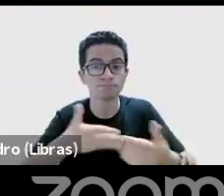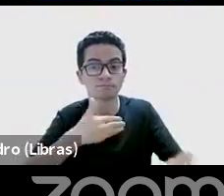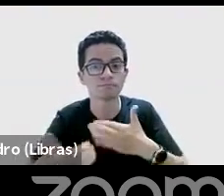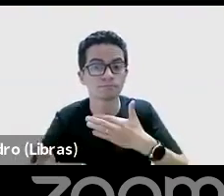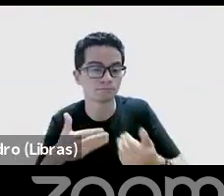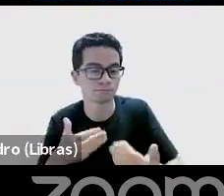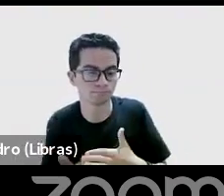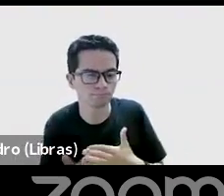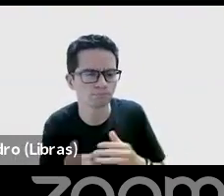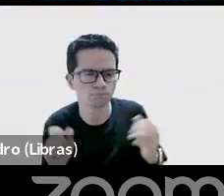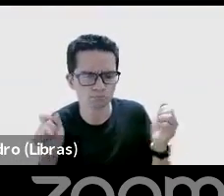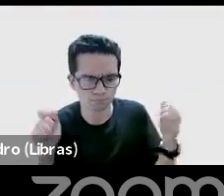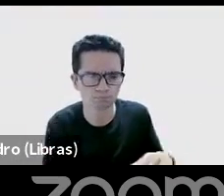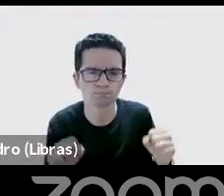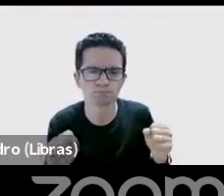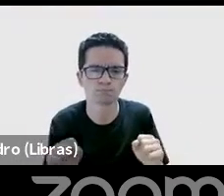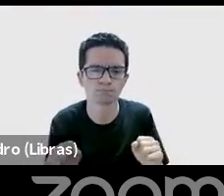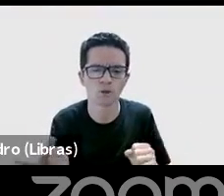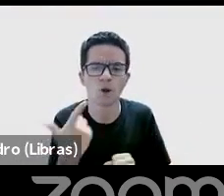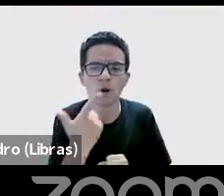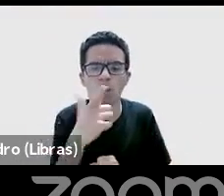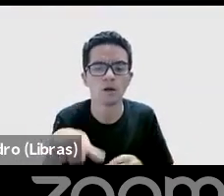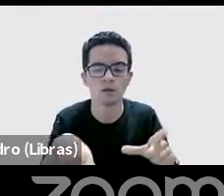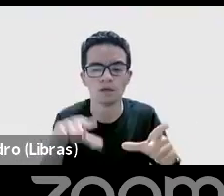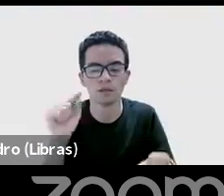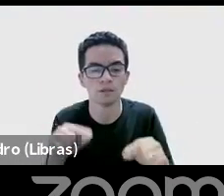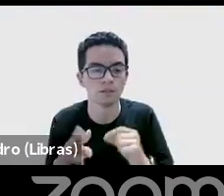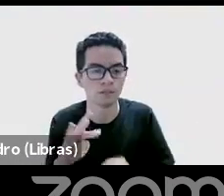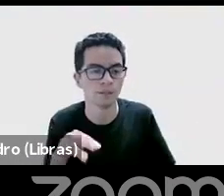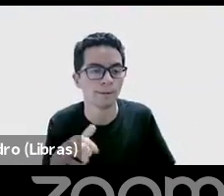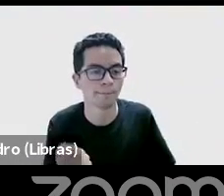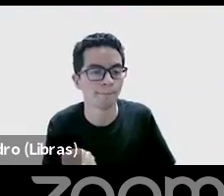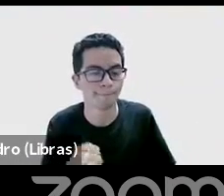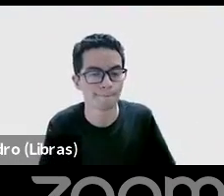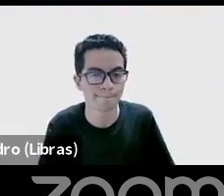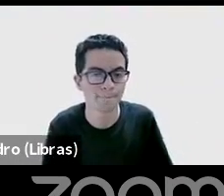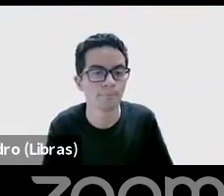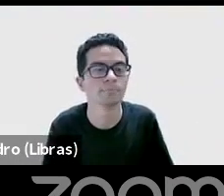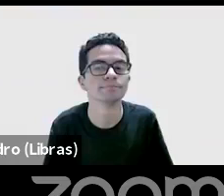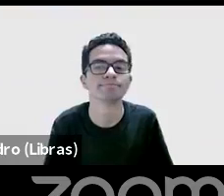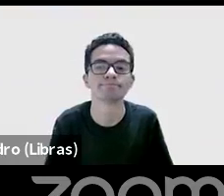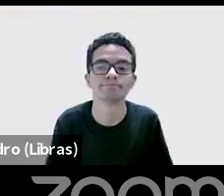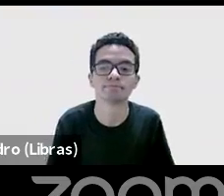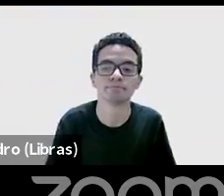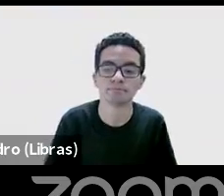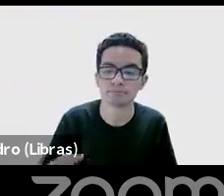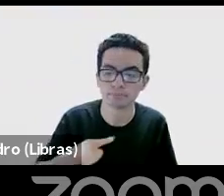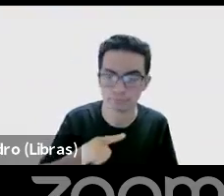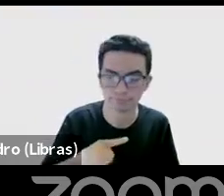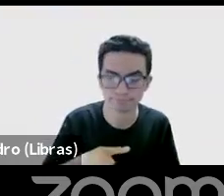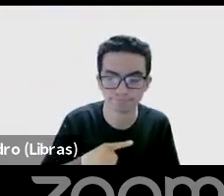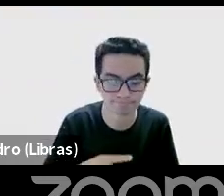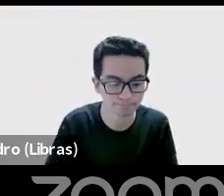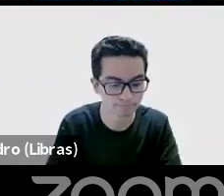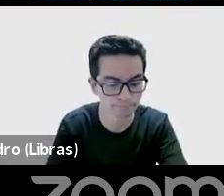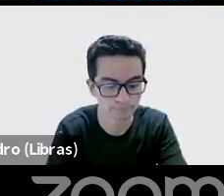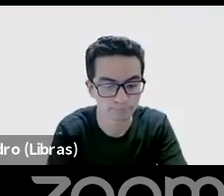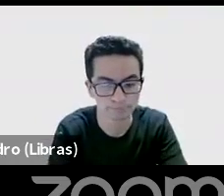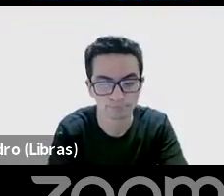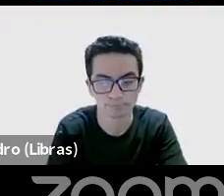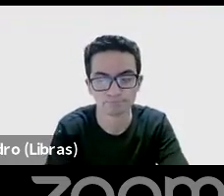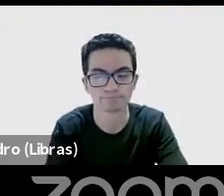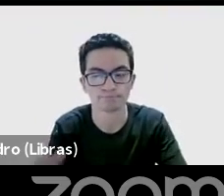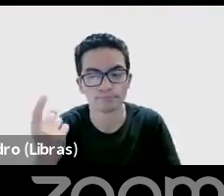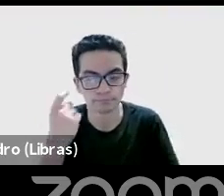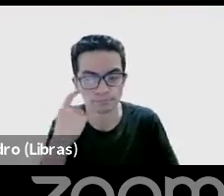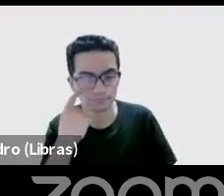torne, pode se tornar uma outra ontoepistemologia, né, mas eu acho que assim, a questão toda que é o nosso problema nesse momento, é a questão